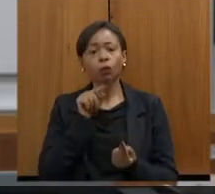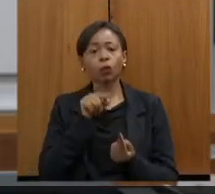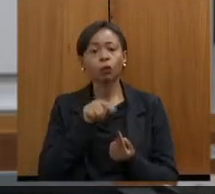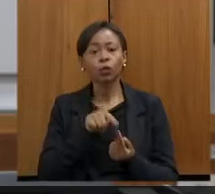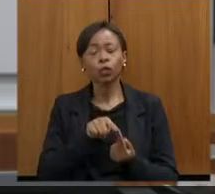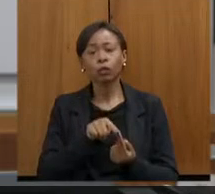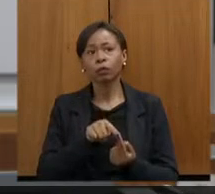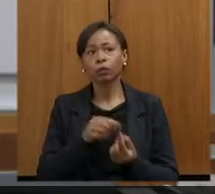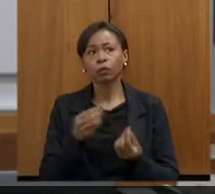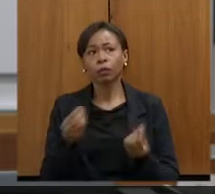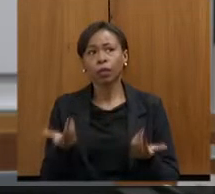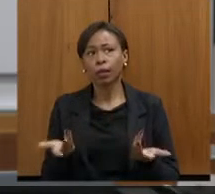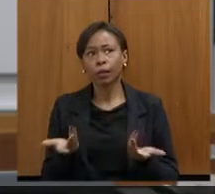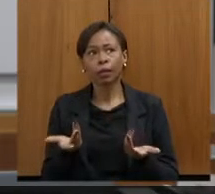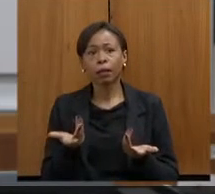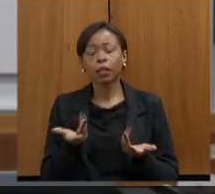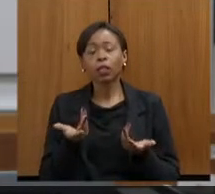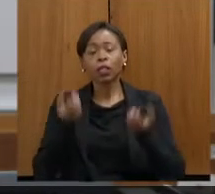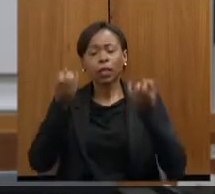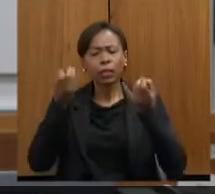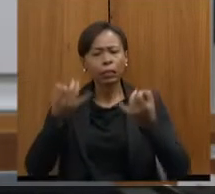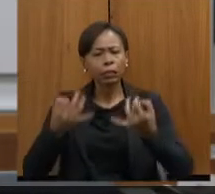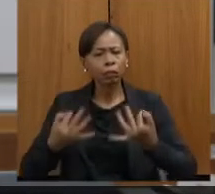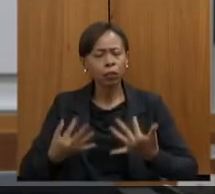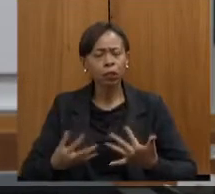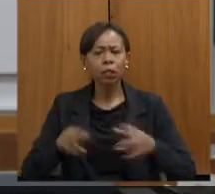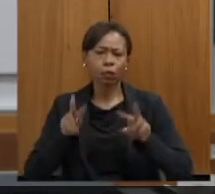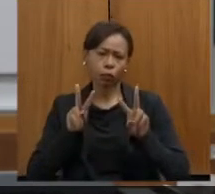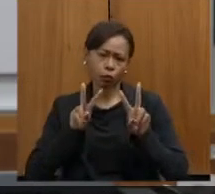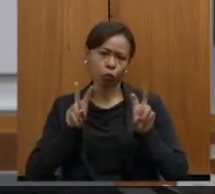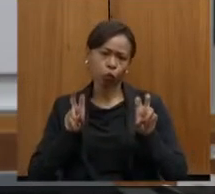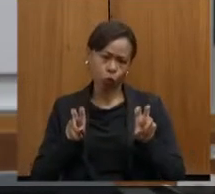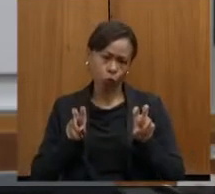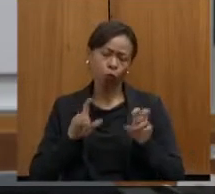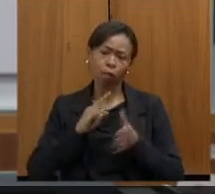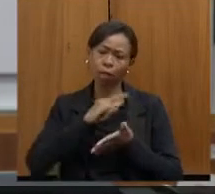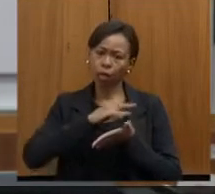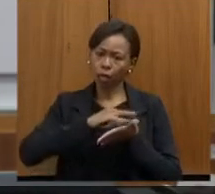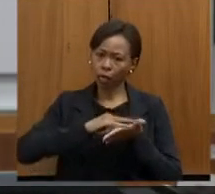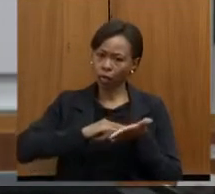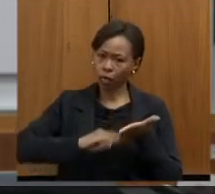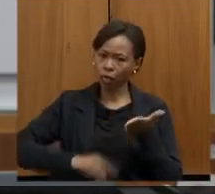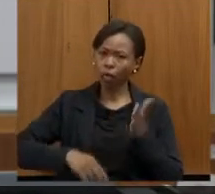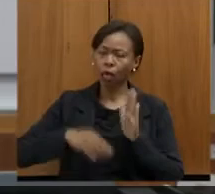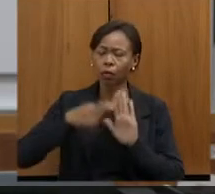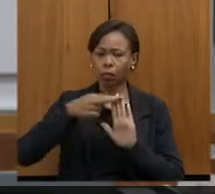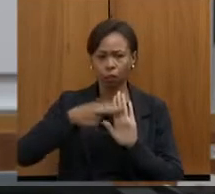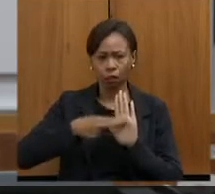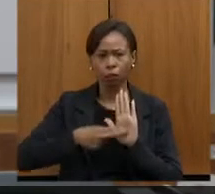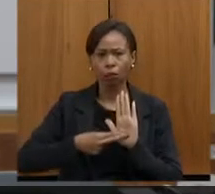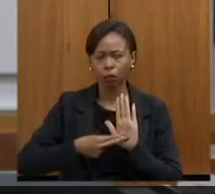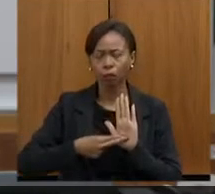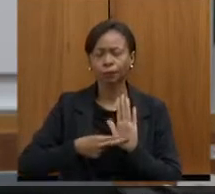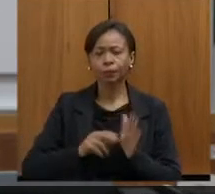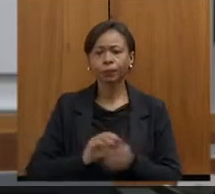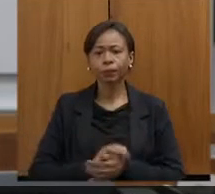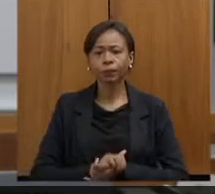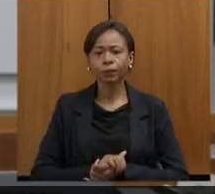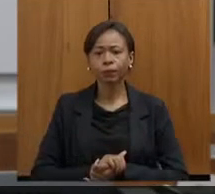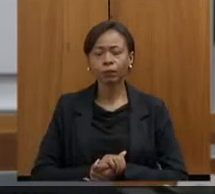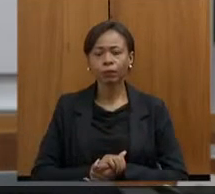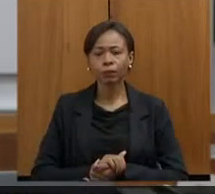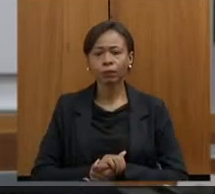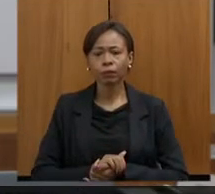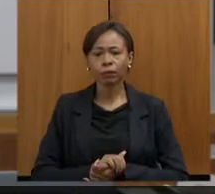enfim, desmistificar também essa questão da regularização, e então eu acho que